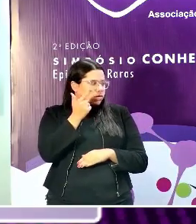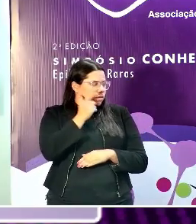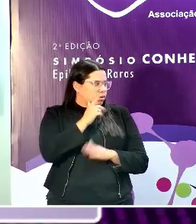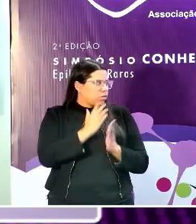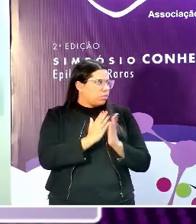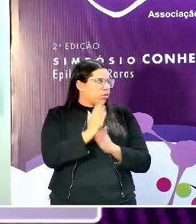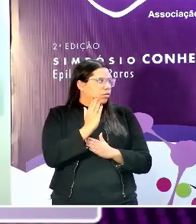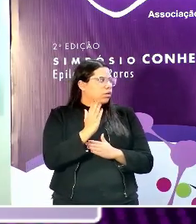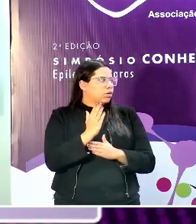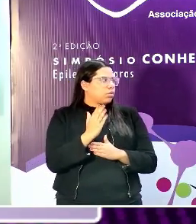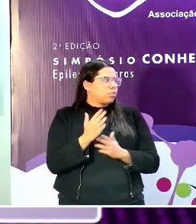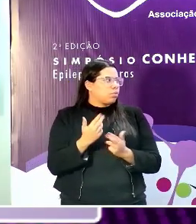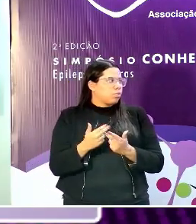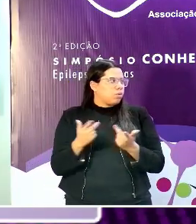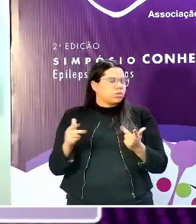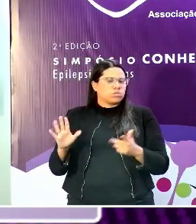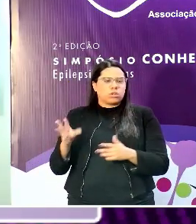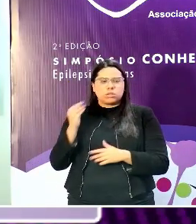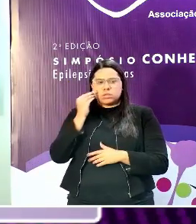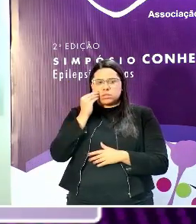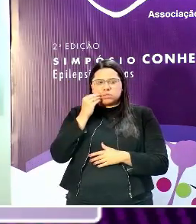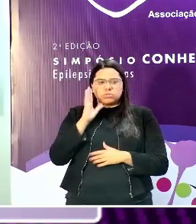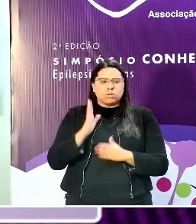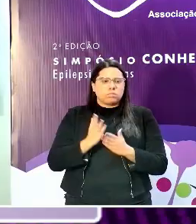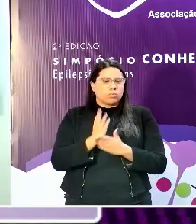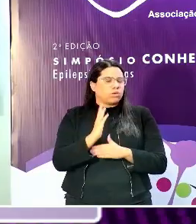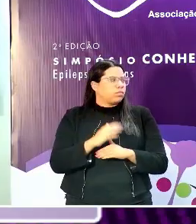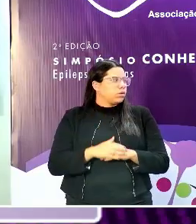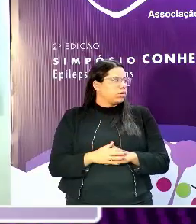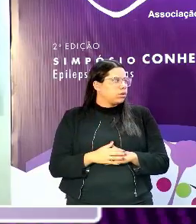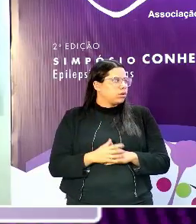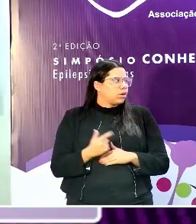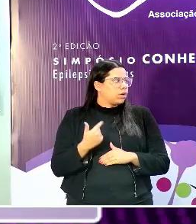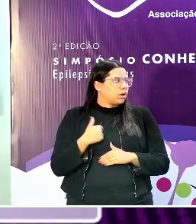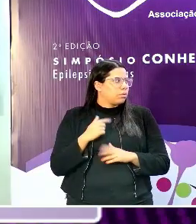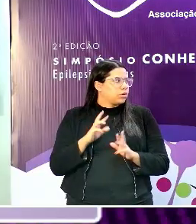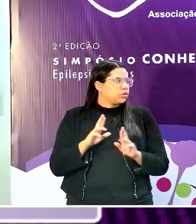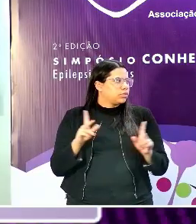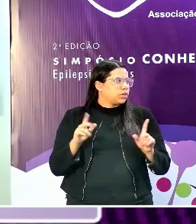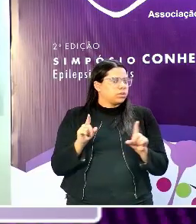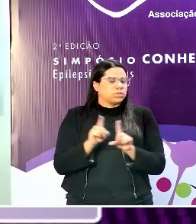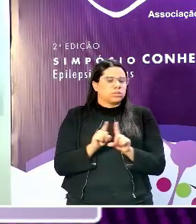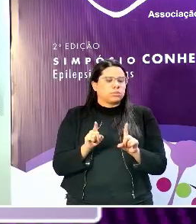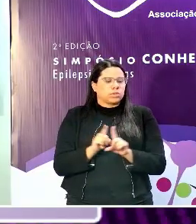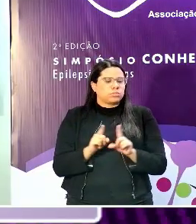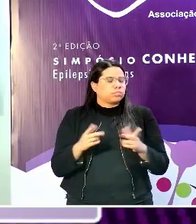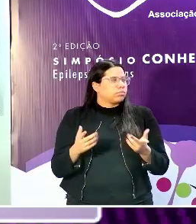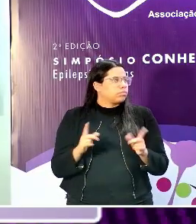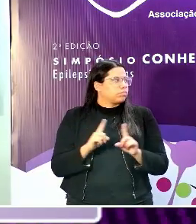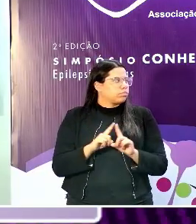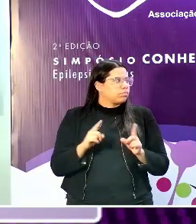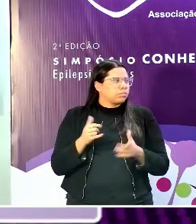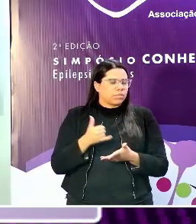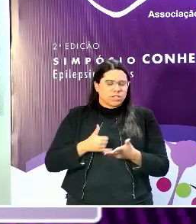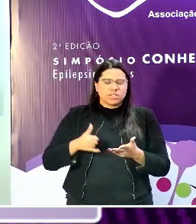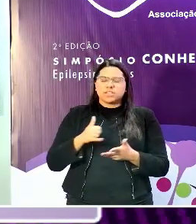com algo que já é conhecido, já é testado, já é aprovado. Então, essa é uma diferença também. Mas azeite